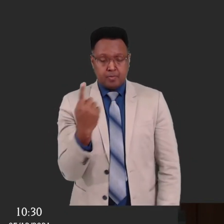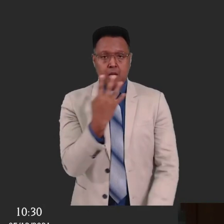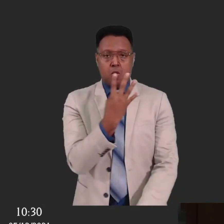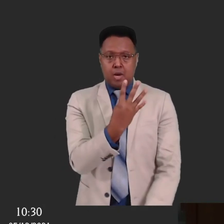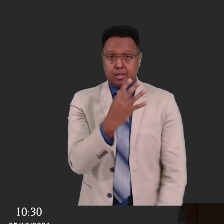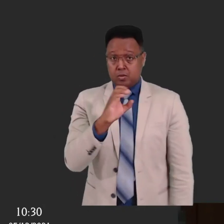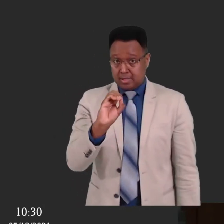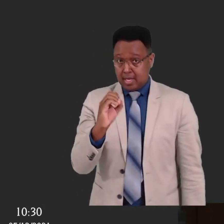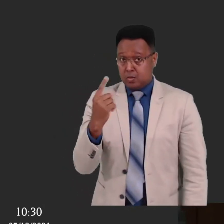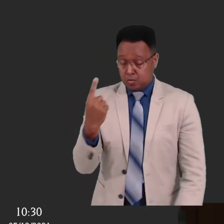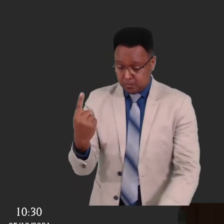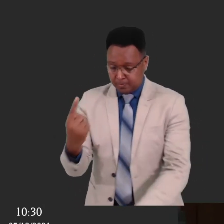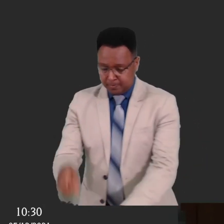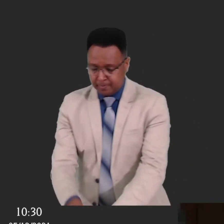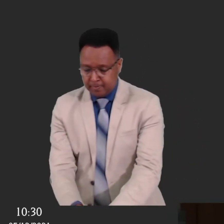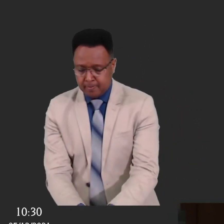401?